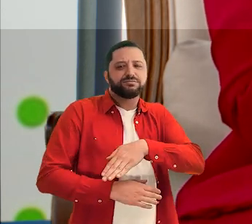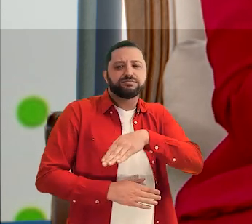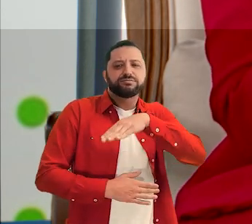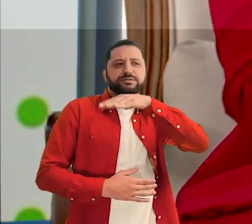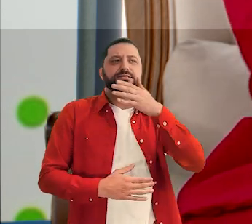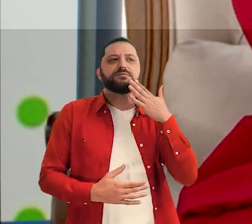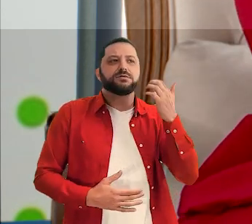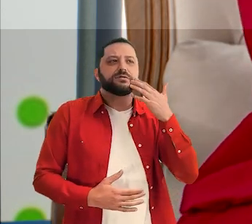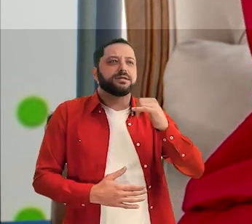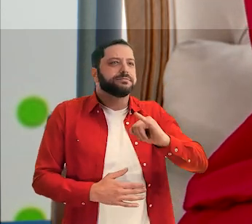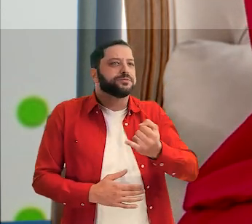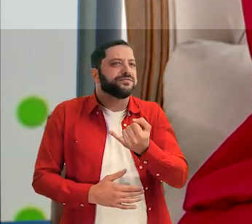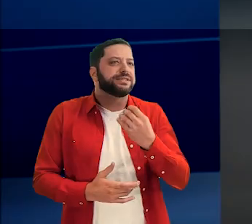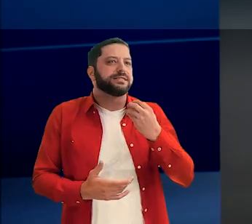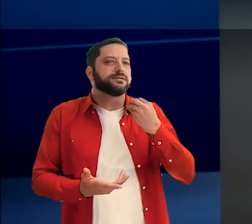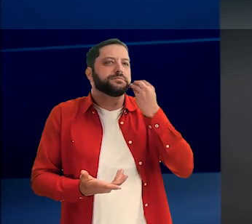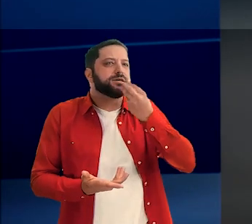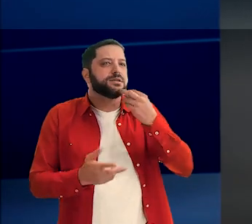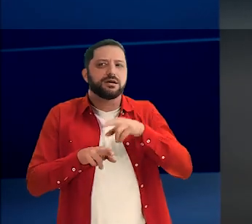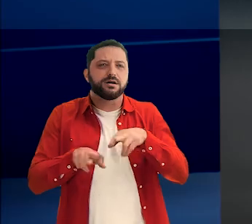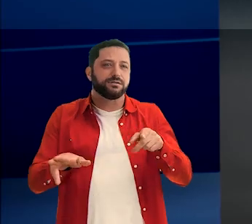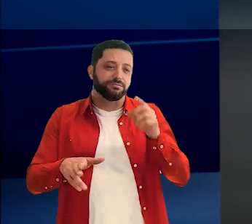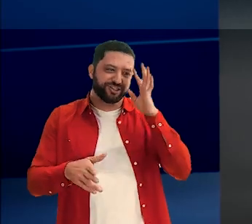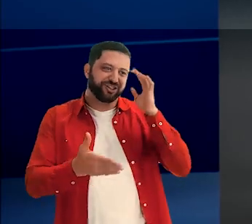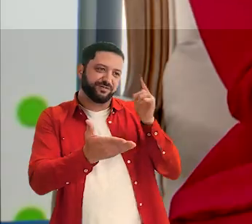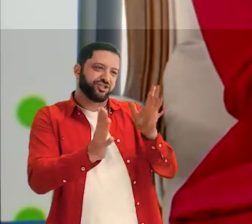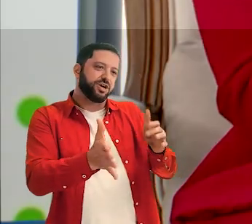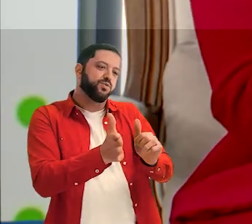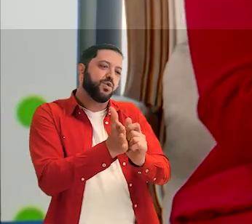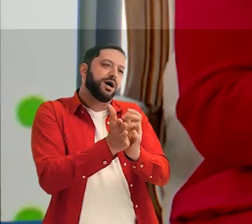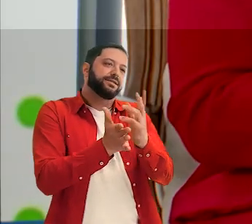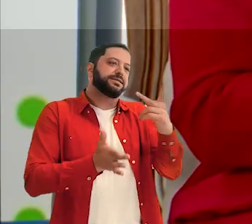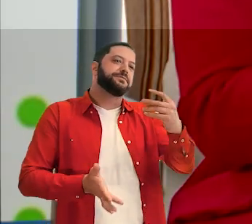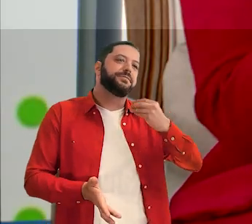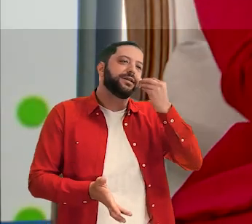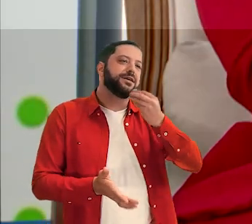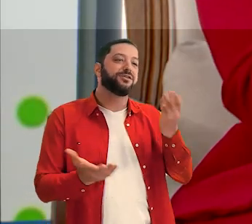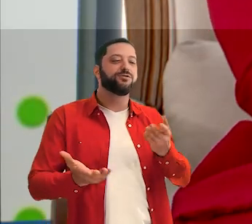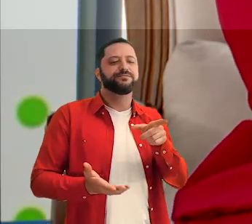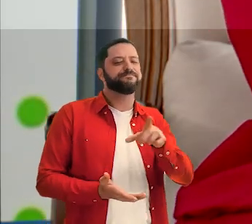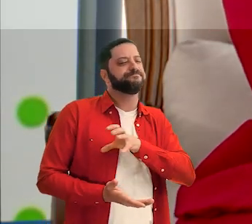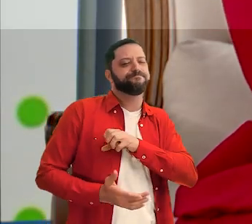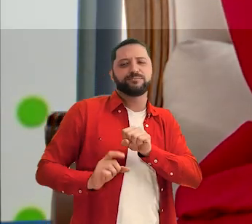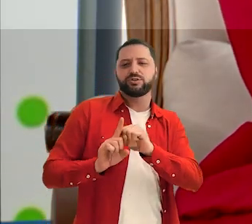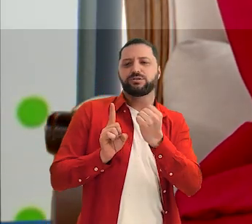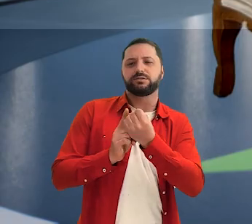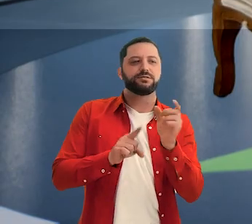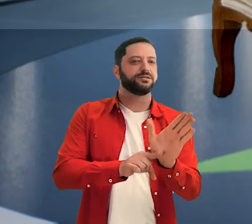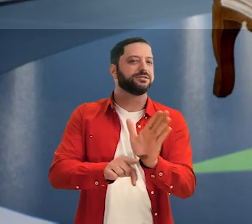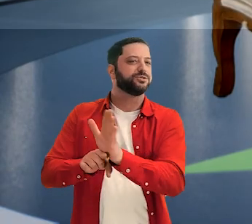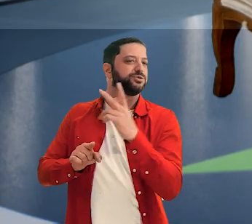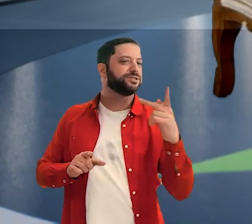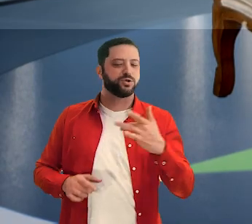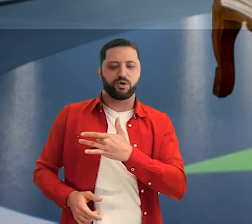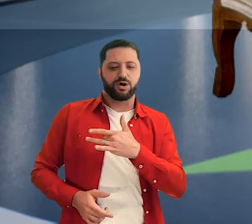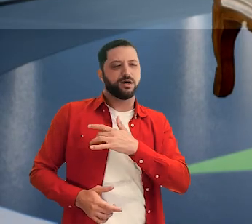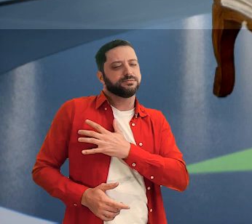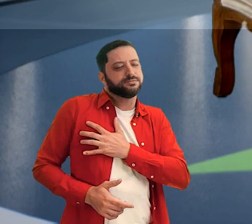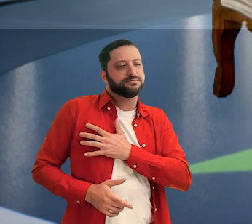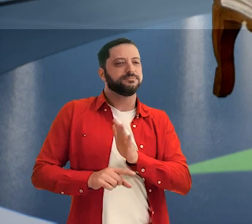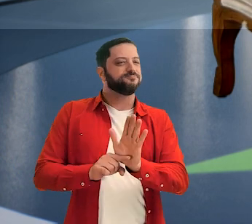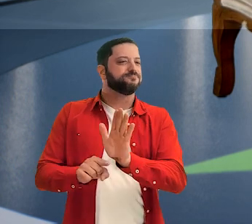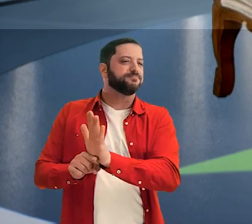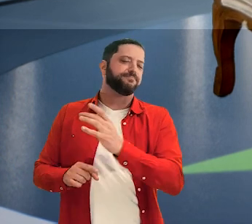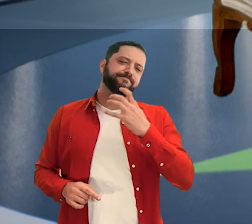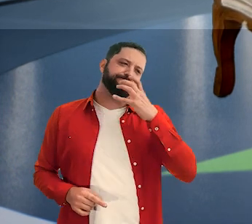Então, imagina quantas vivências você tem, quantas coisas você já passou para hoje ter esse cunho social tão forte, né? Esse coração tão lindo que